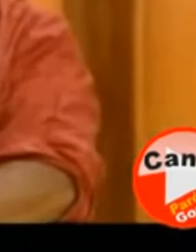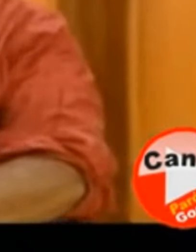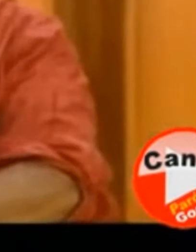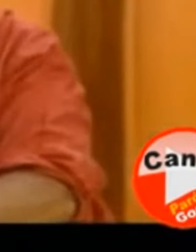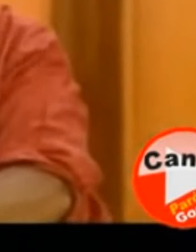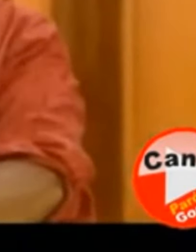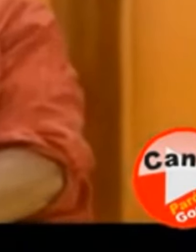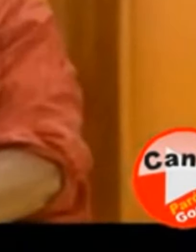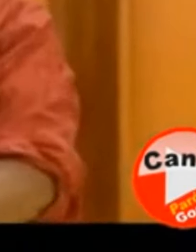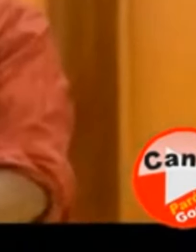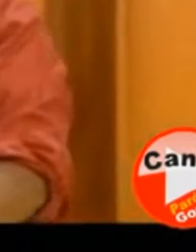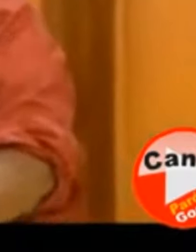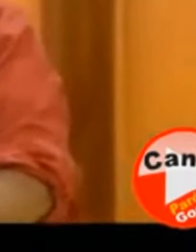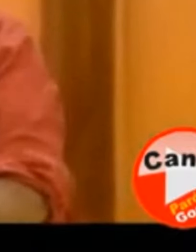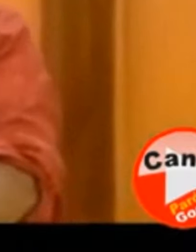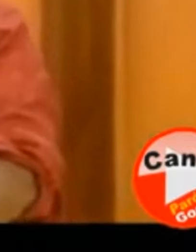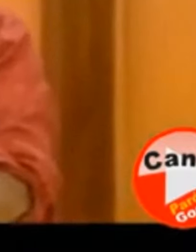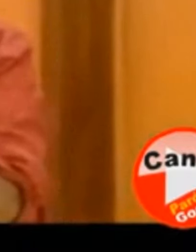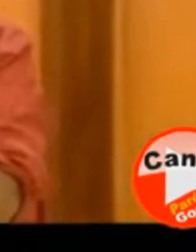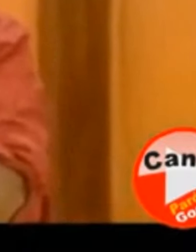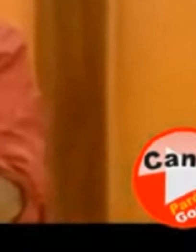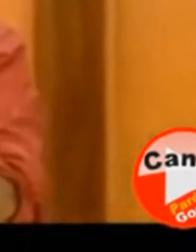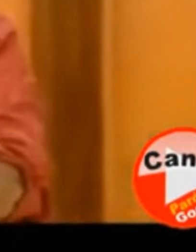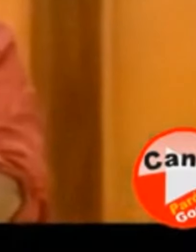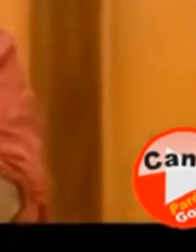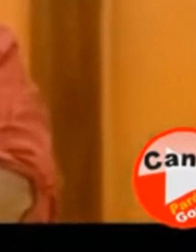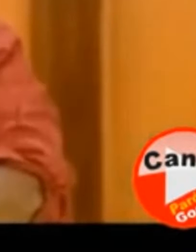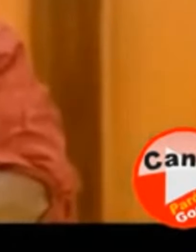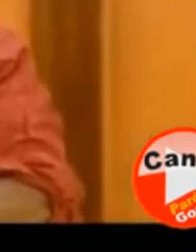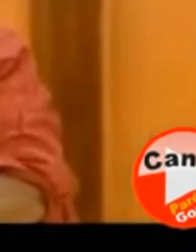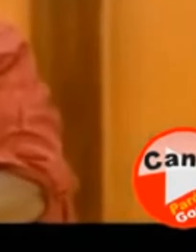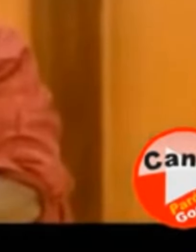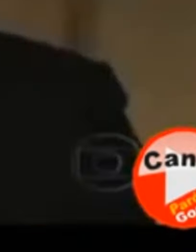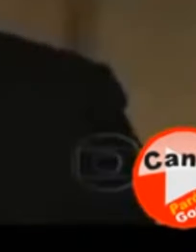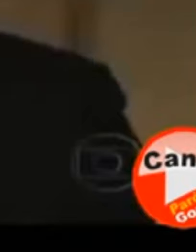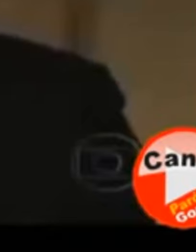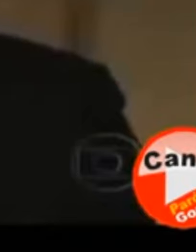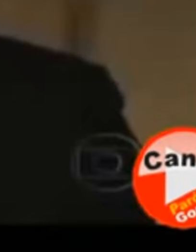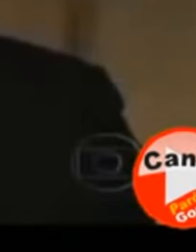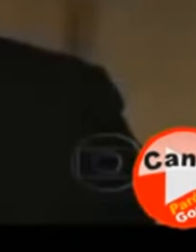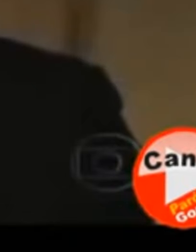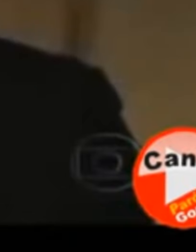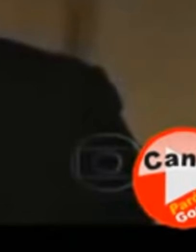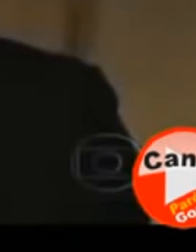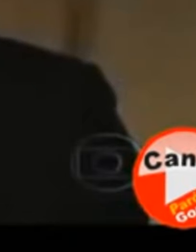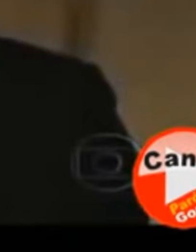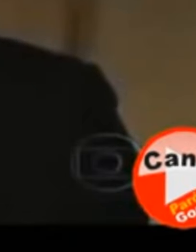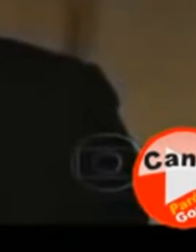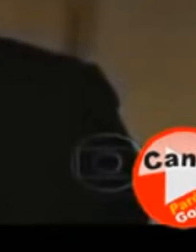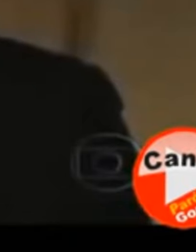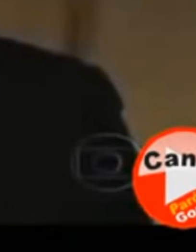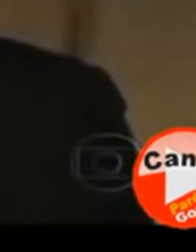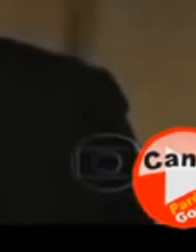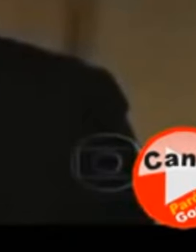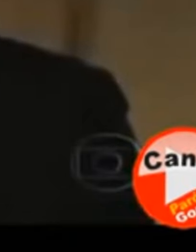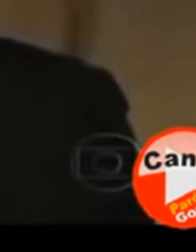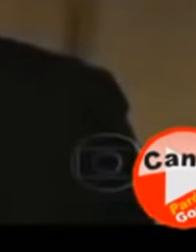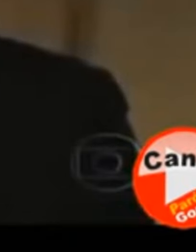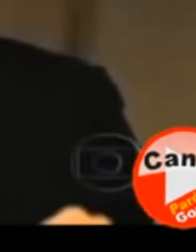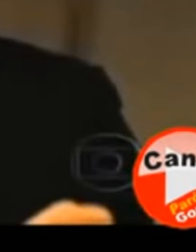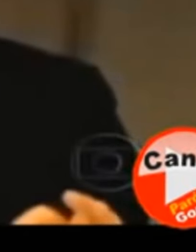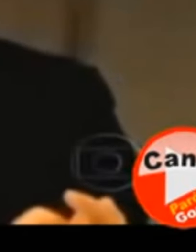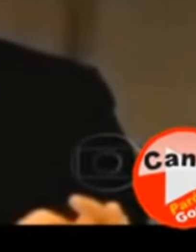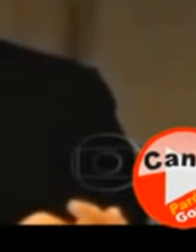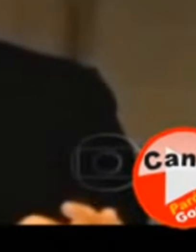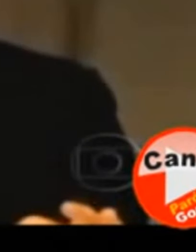O defeito estúfia! Porque o culpado desse defeito estúfia... O meio ambiente é, sem dúvida nenhuma,